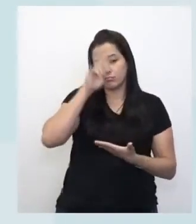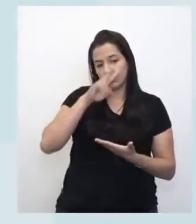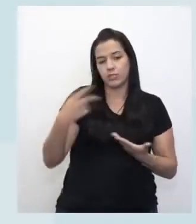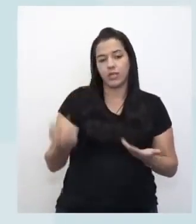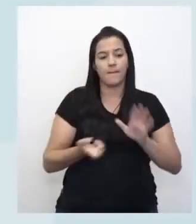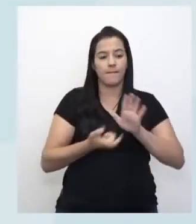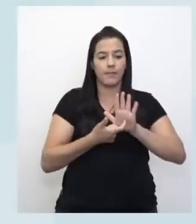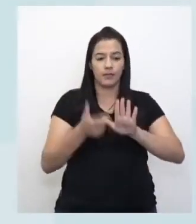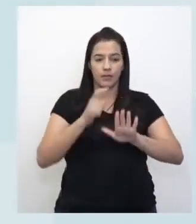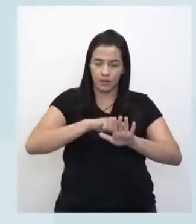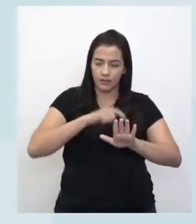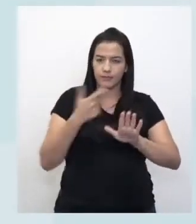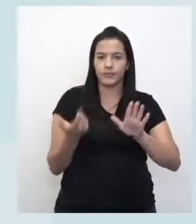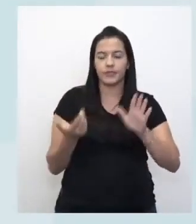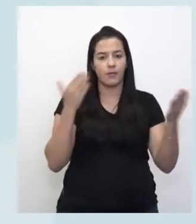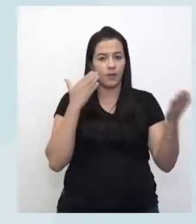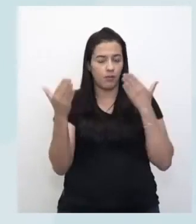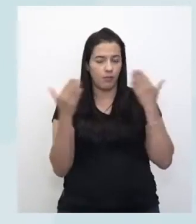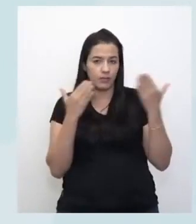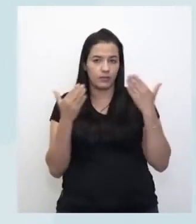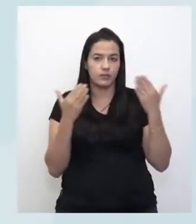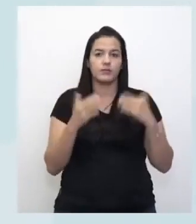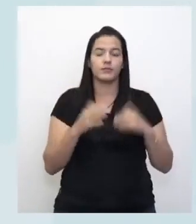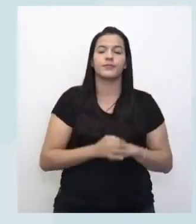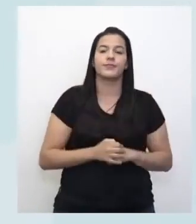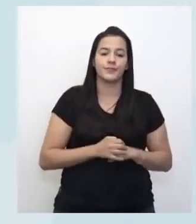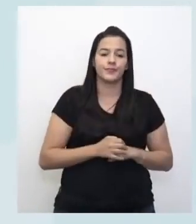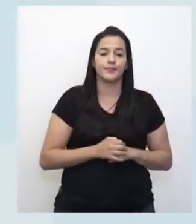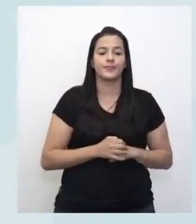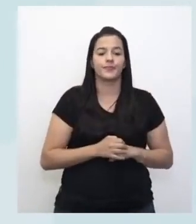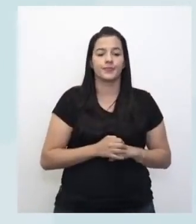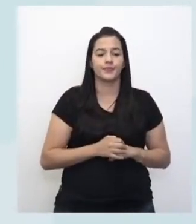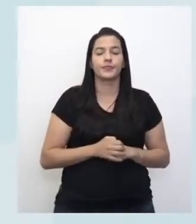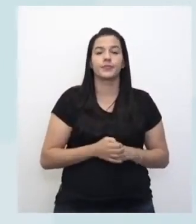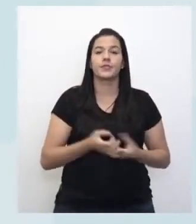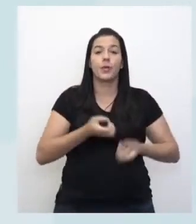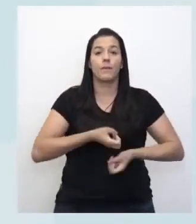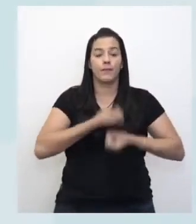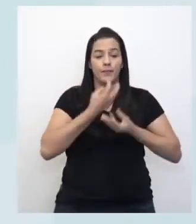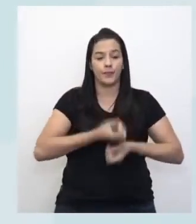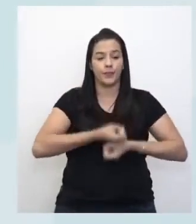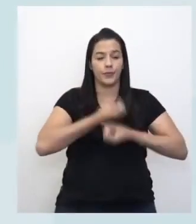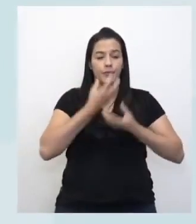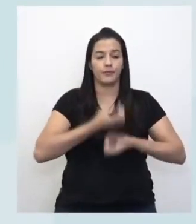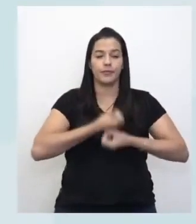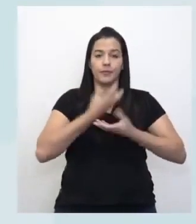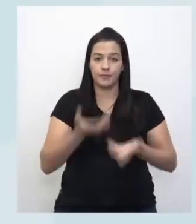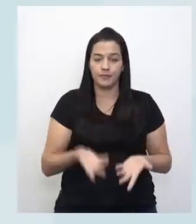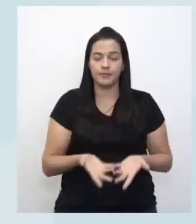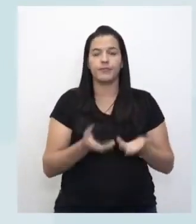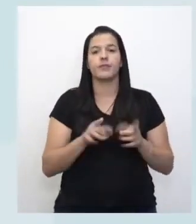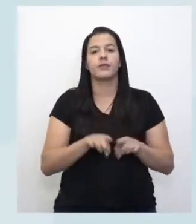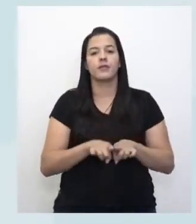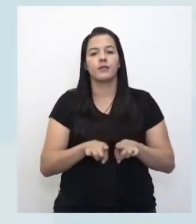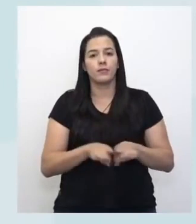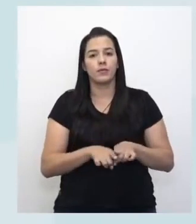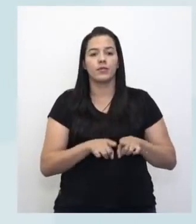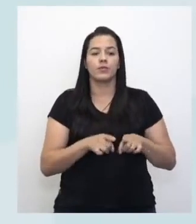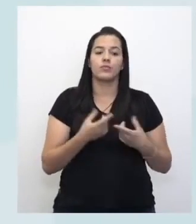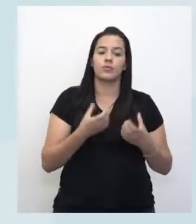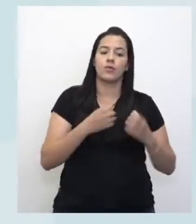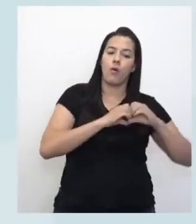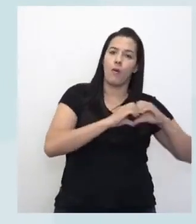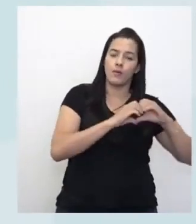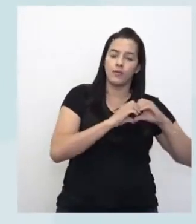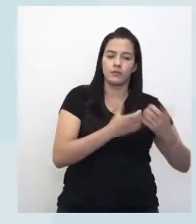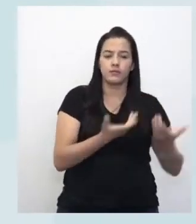Metáfora, né, que é uma comparação, né, de outra maneira assim, um como. Poema, lemos o poema, um trecho de um